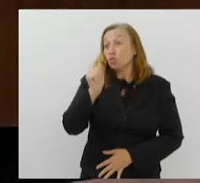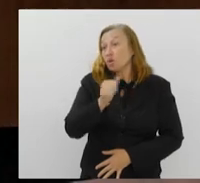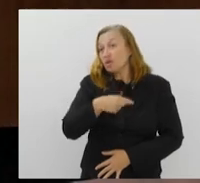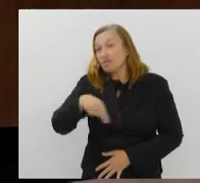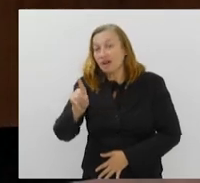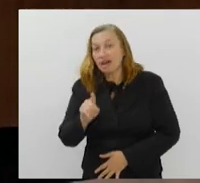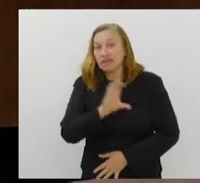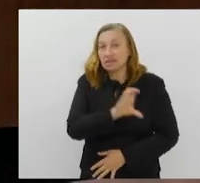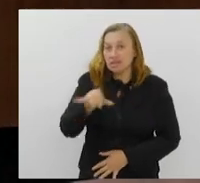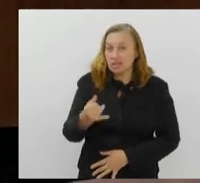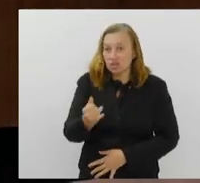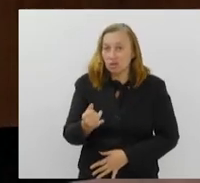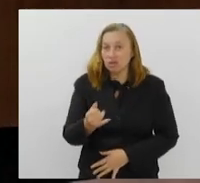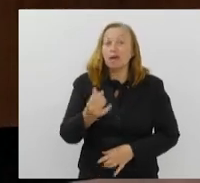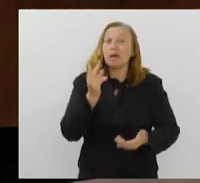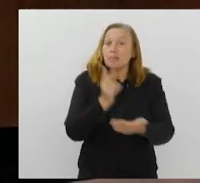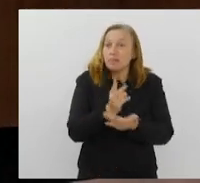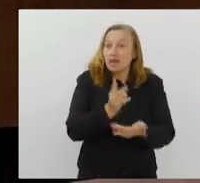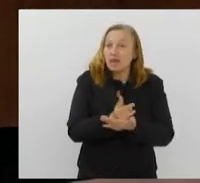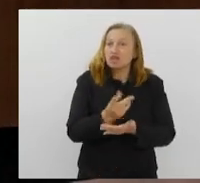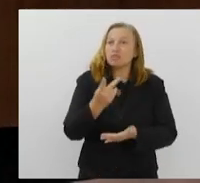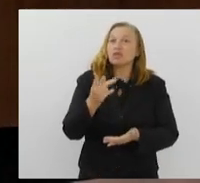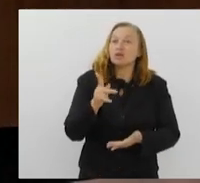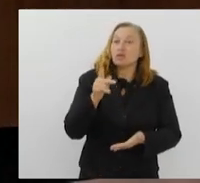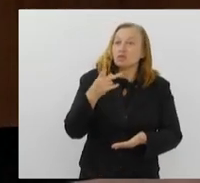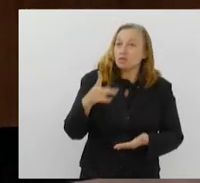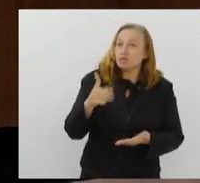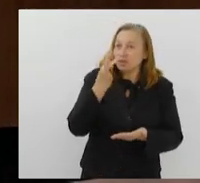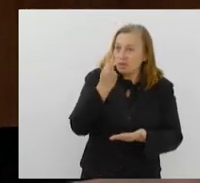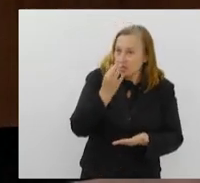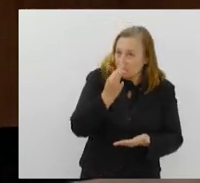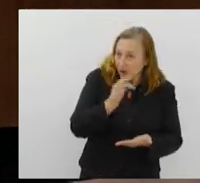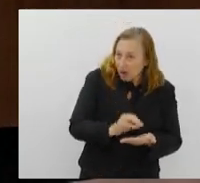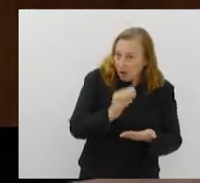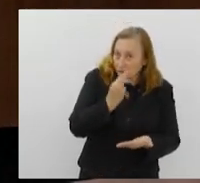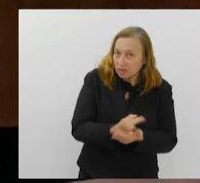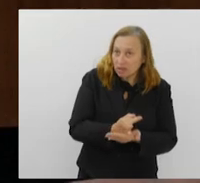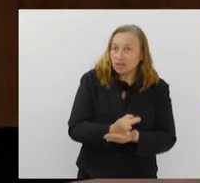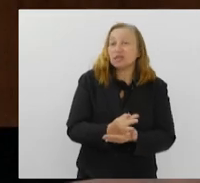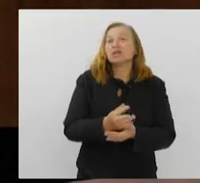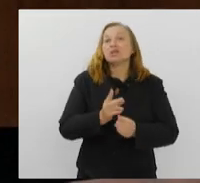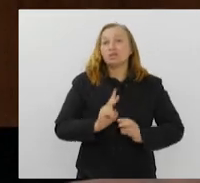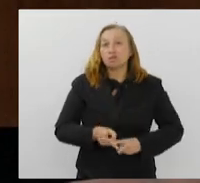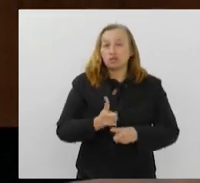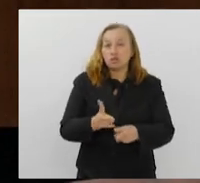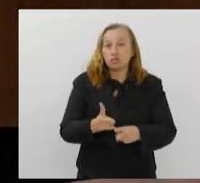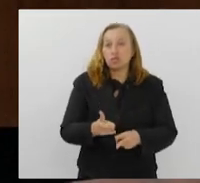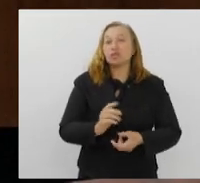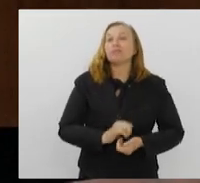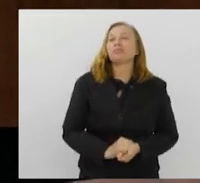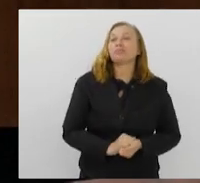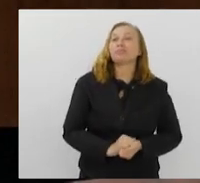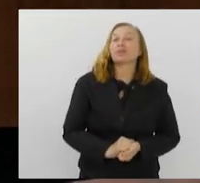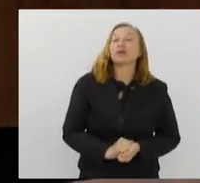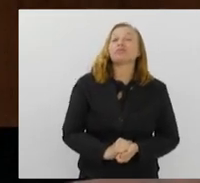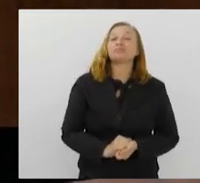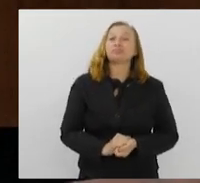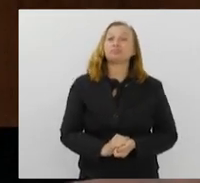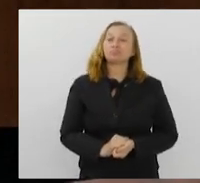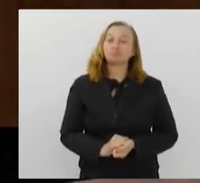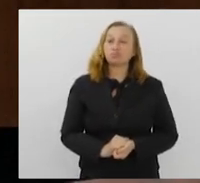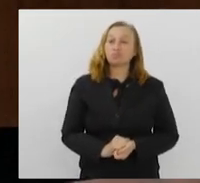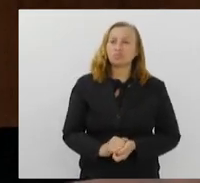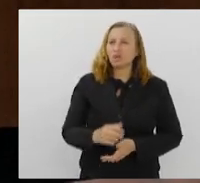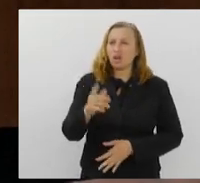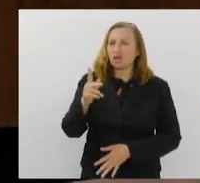funcionado, mesmo contrário ao seu trabalho, que só serve para atrapalhar. E aí, senhor presidente, eu quero dizer de forma clara, esse